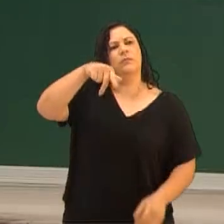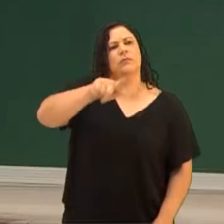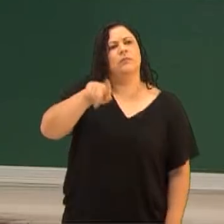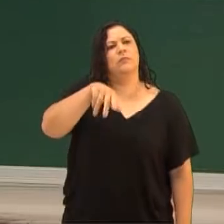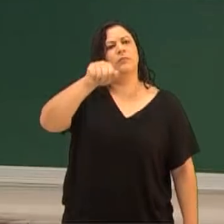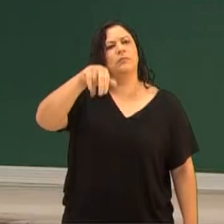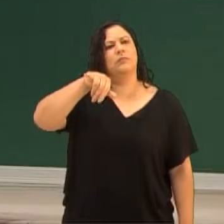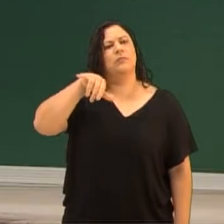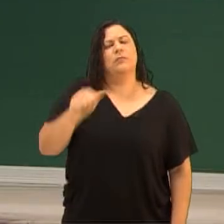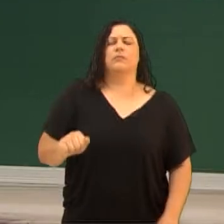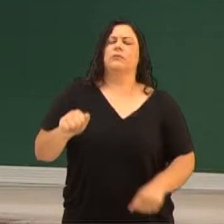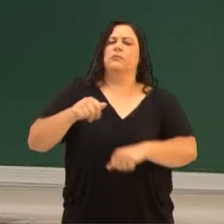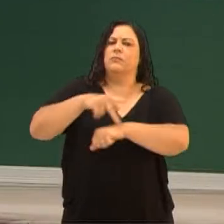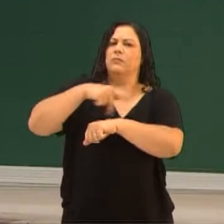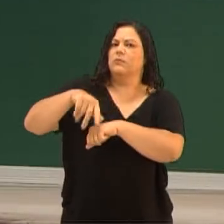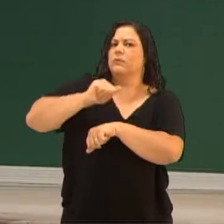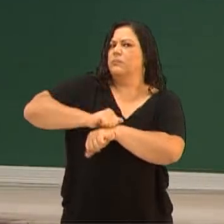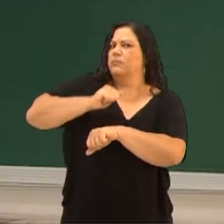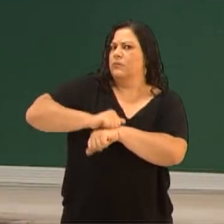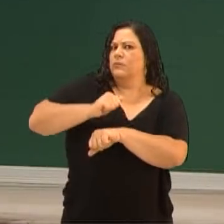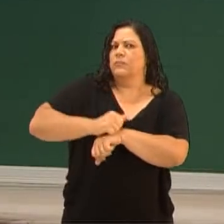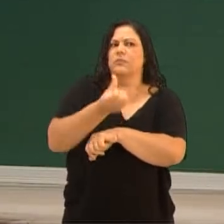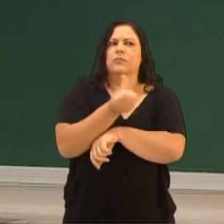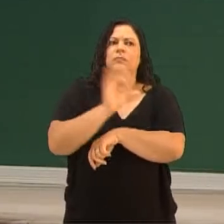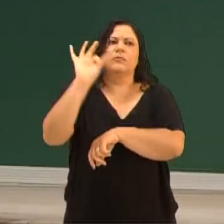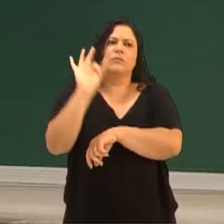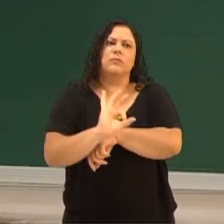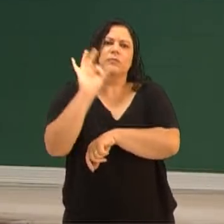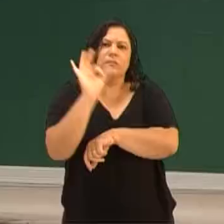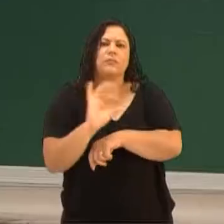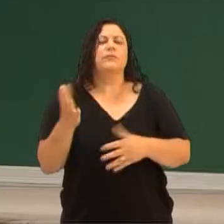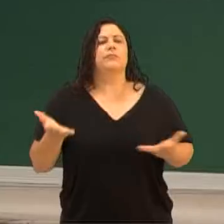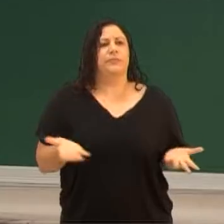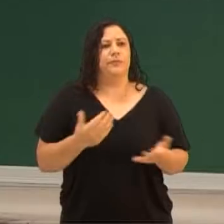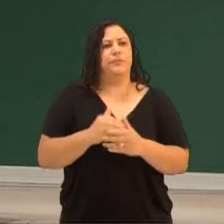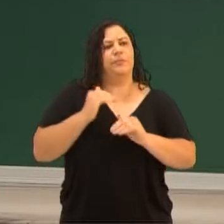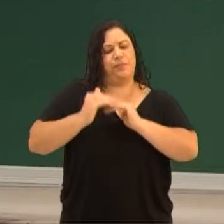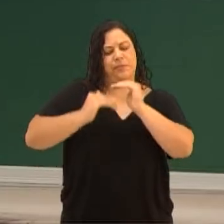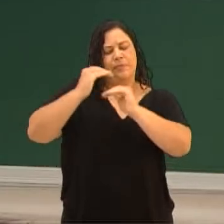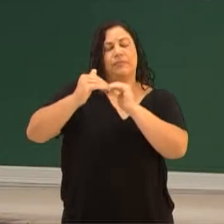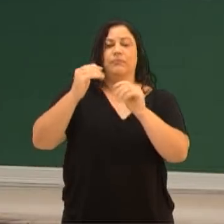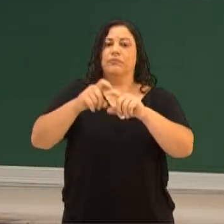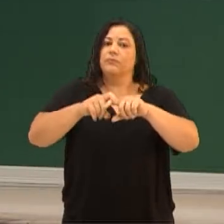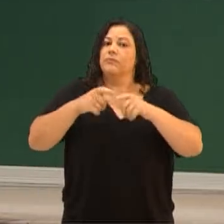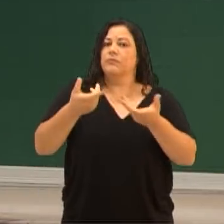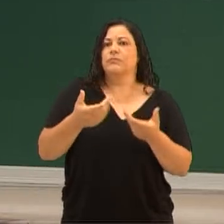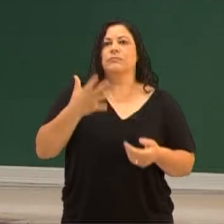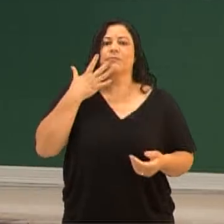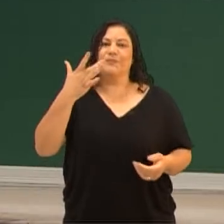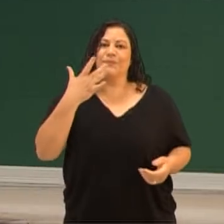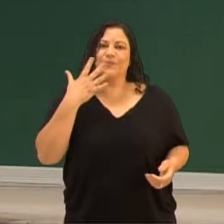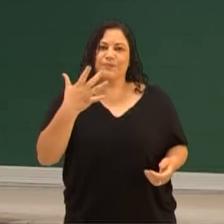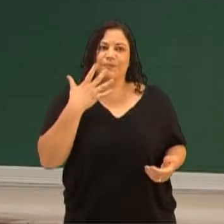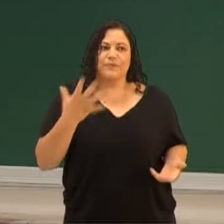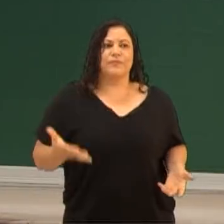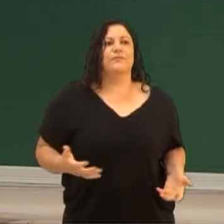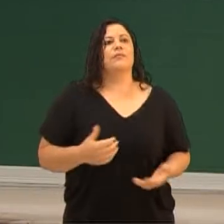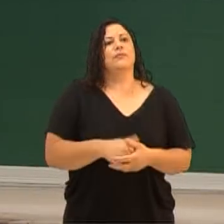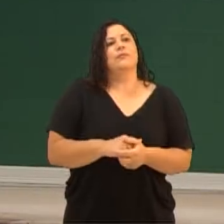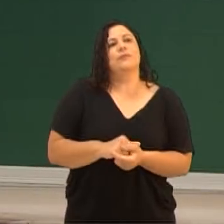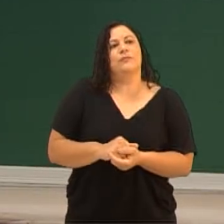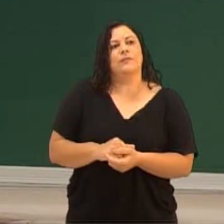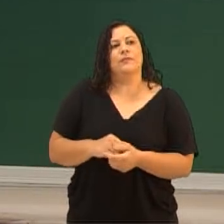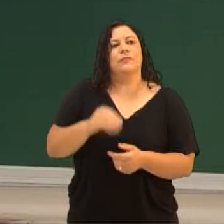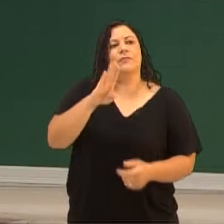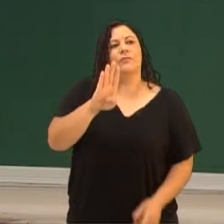de crescimento de 6% ao ano, graças ao aumento do preço do ouro que é explorado lá. Botsuana, crescimento de 5% ao